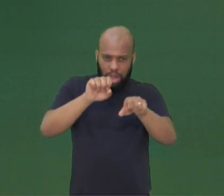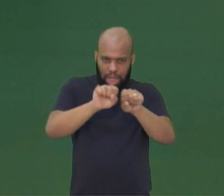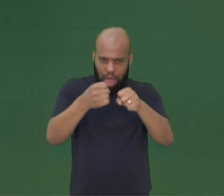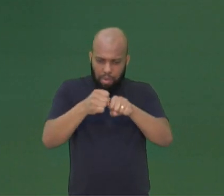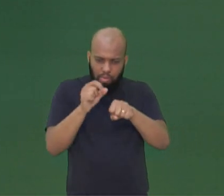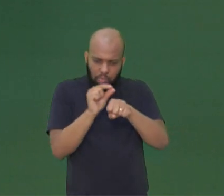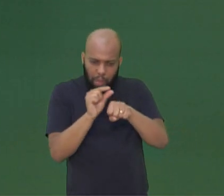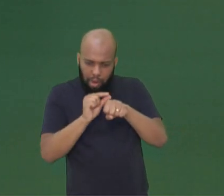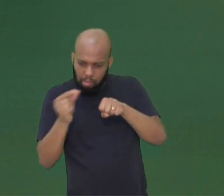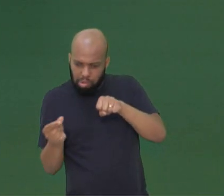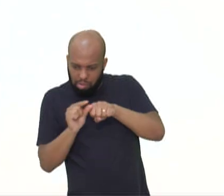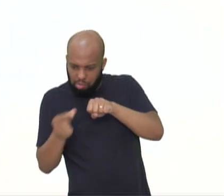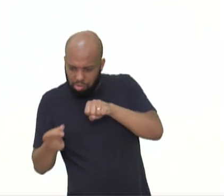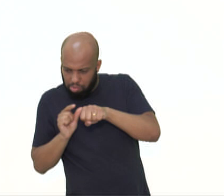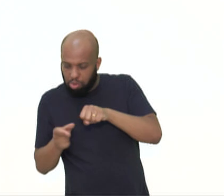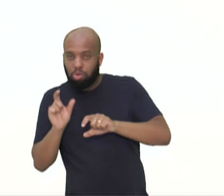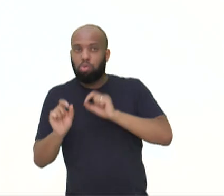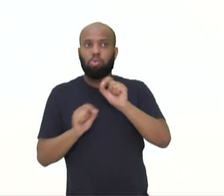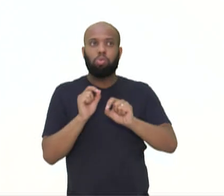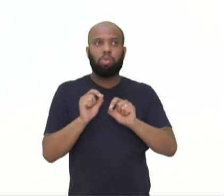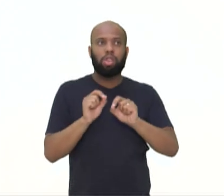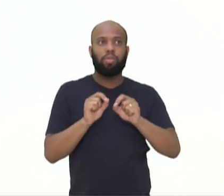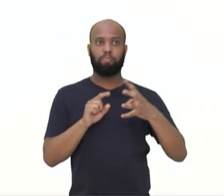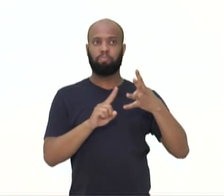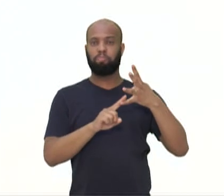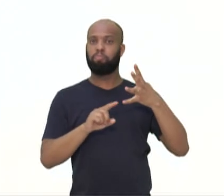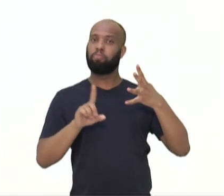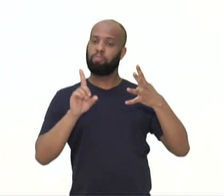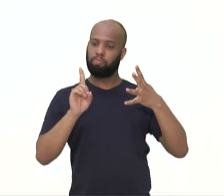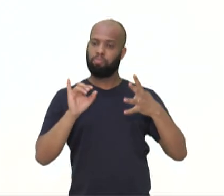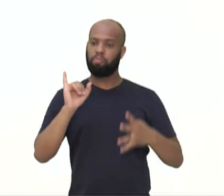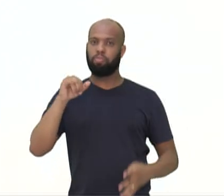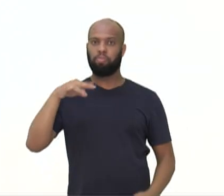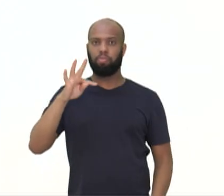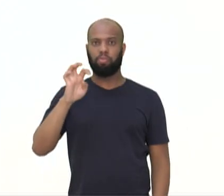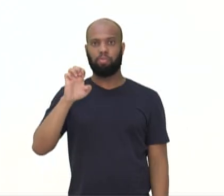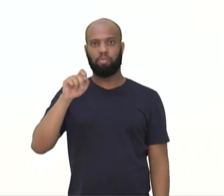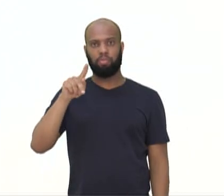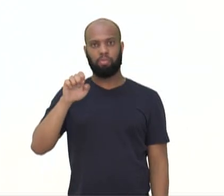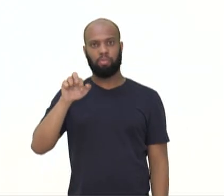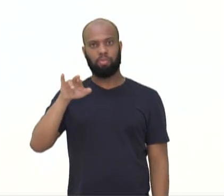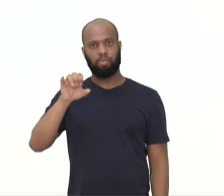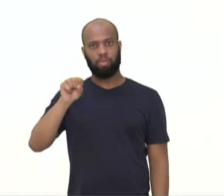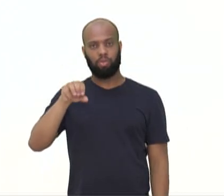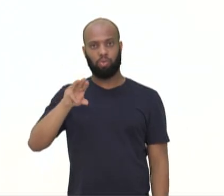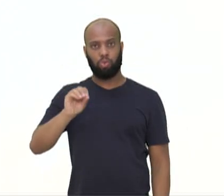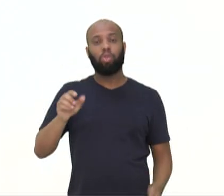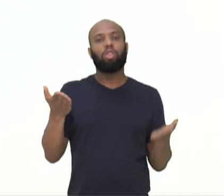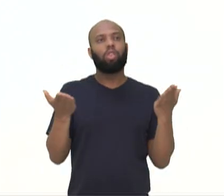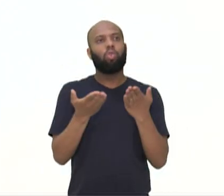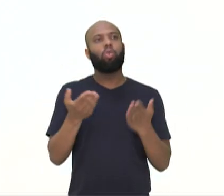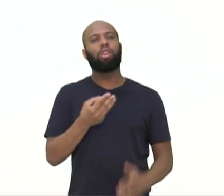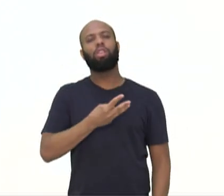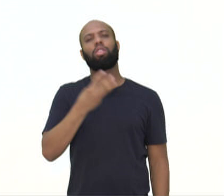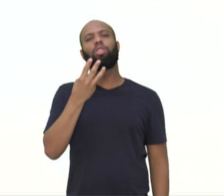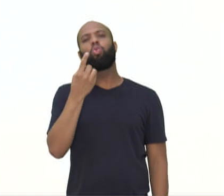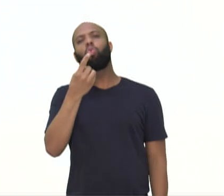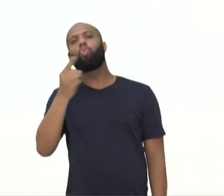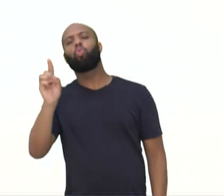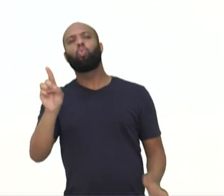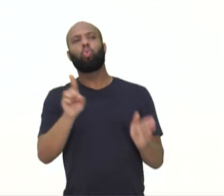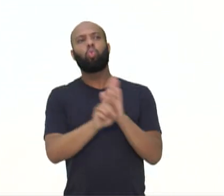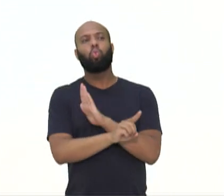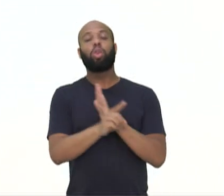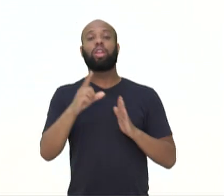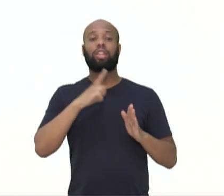estamos falando do processo de intemperismo. Vamos para o nosso terceiro e último quiz de hoje. Quais são os